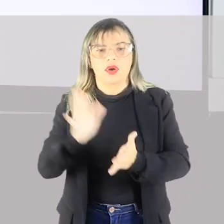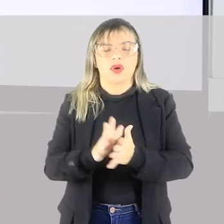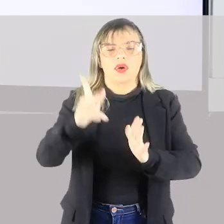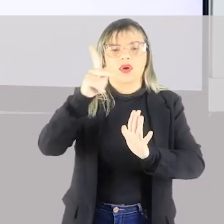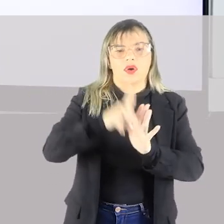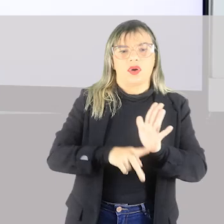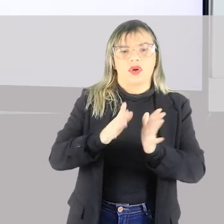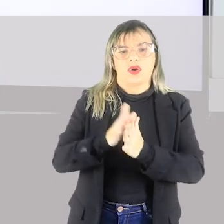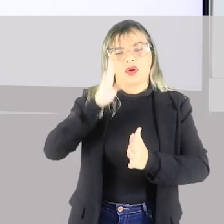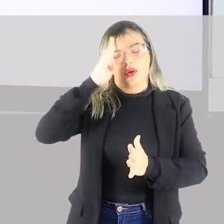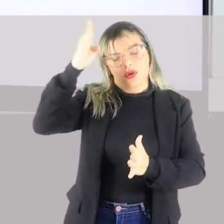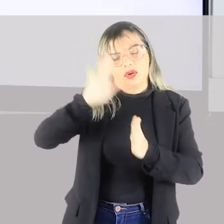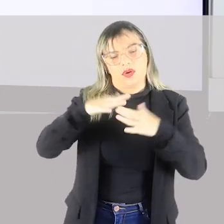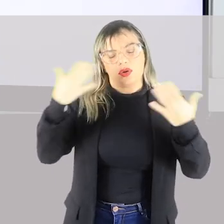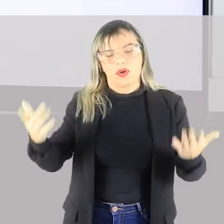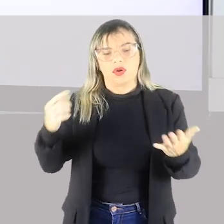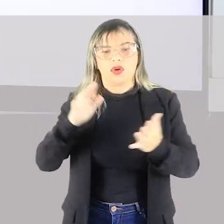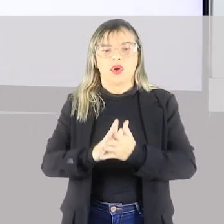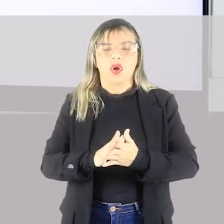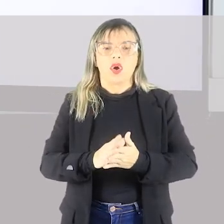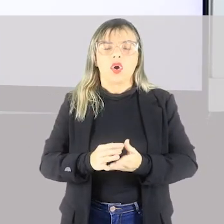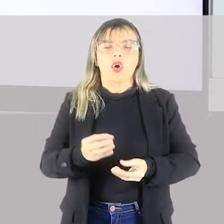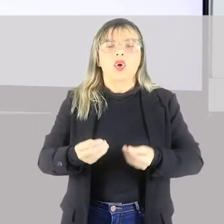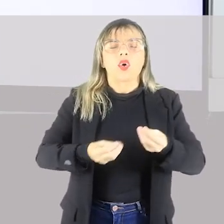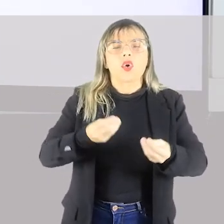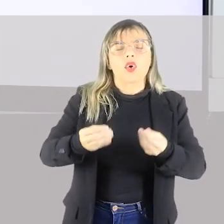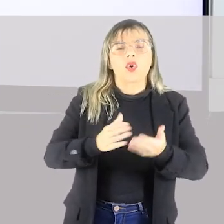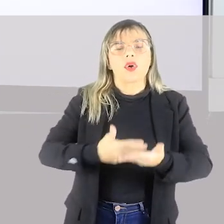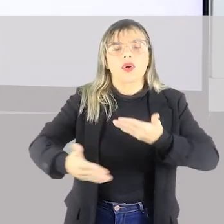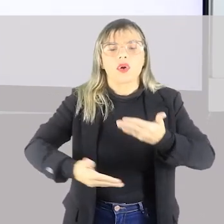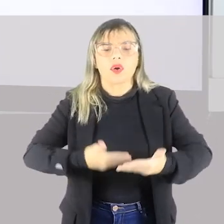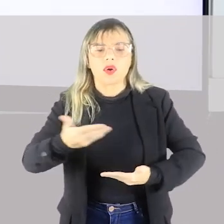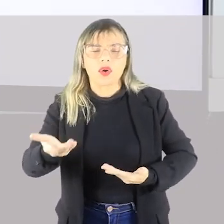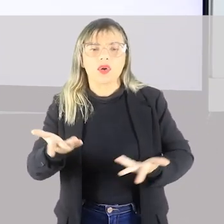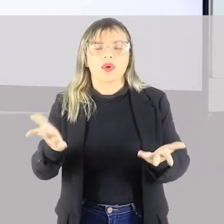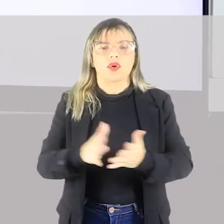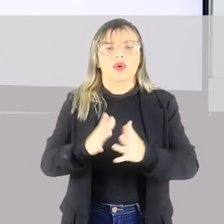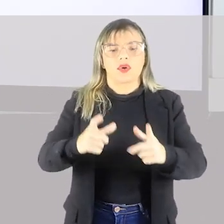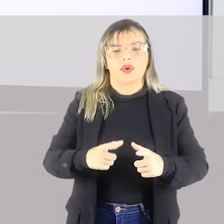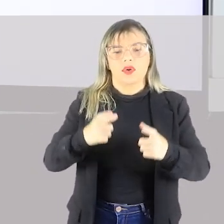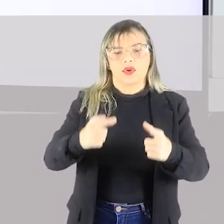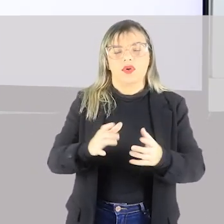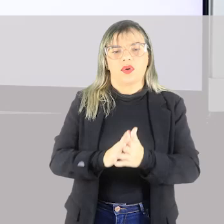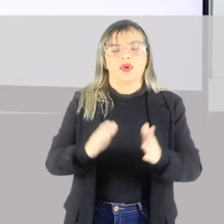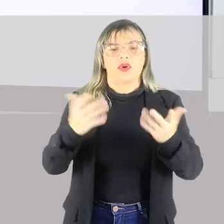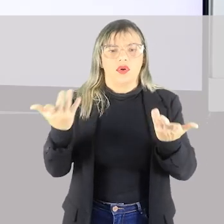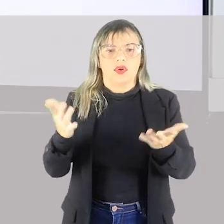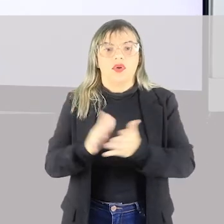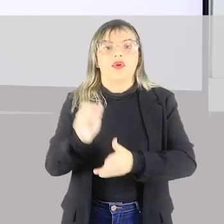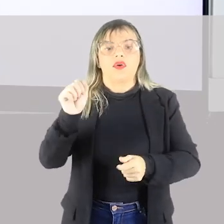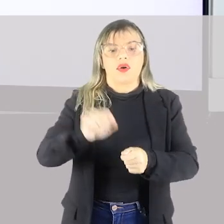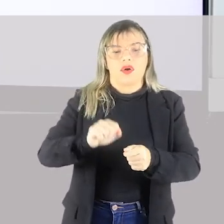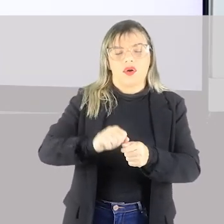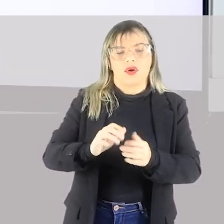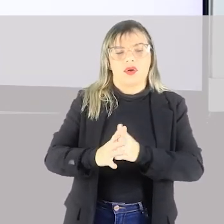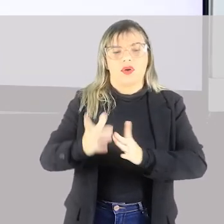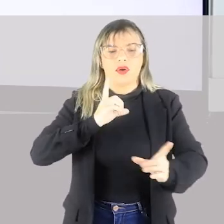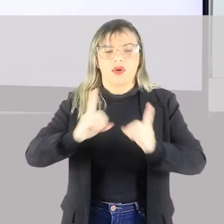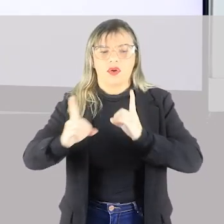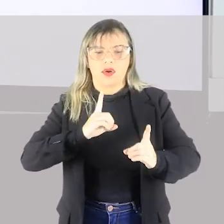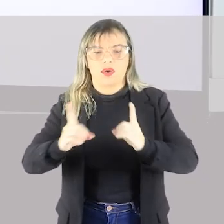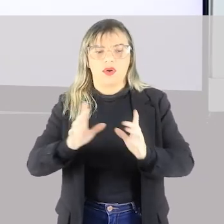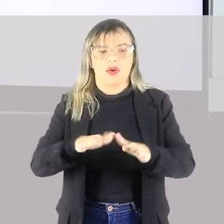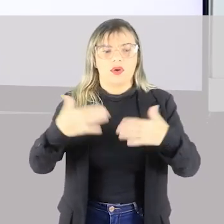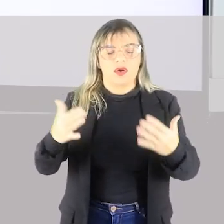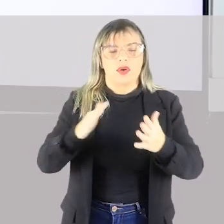vai afetar de alguma maneira a dinâmica daquela região, daquele bairro, é necessário que se faça isso, né? Debates,